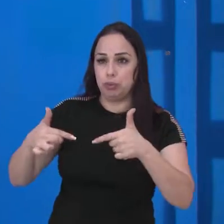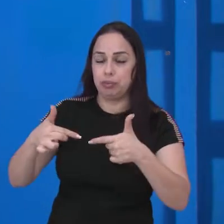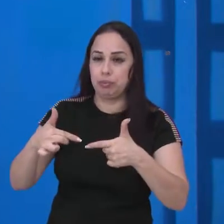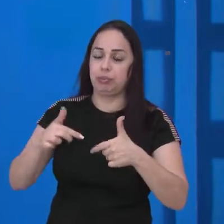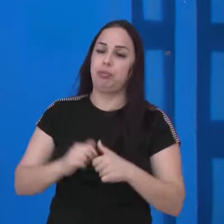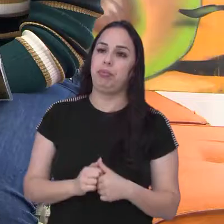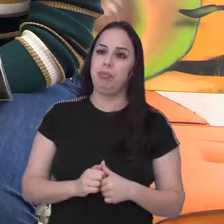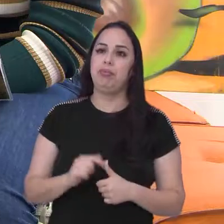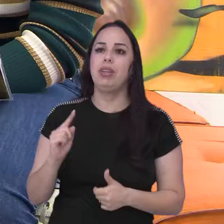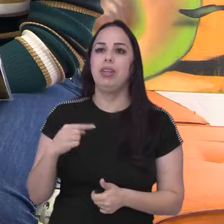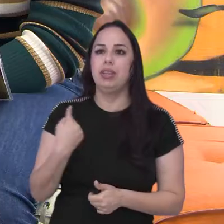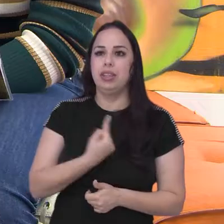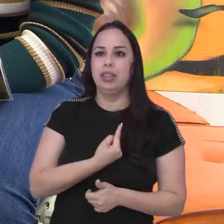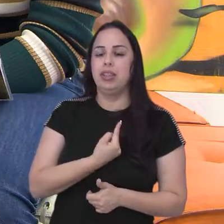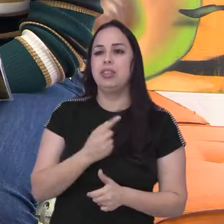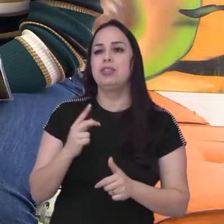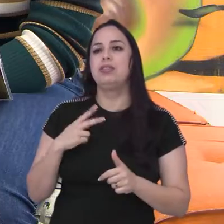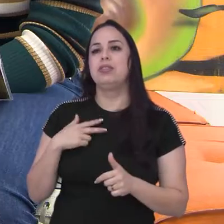algumas